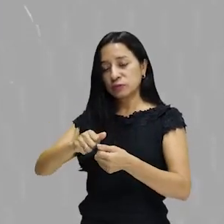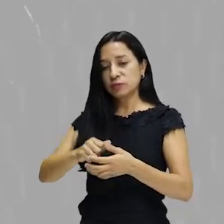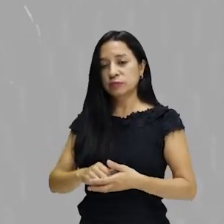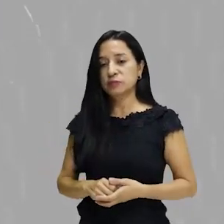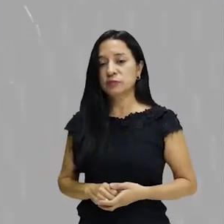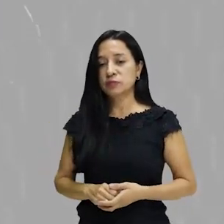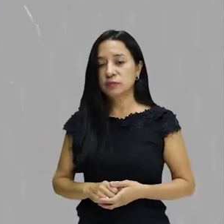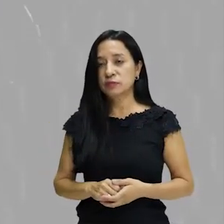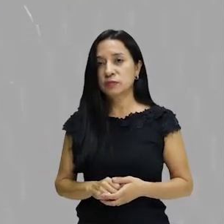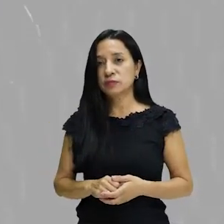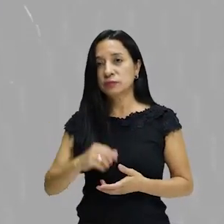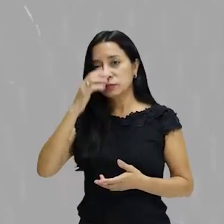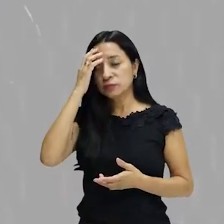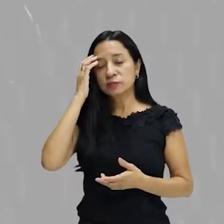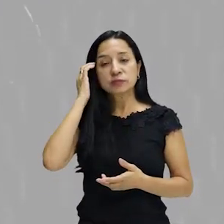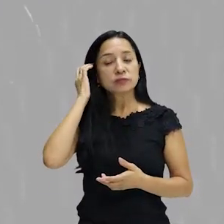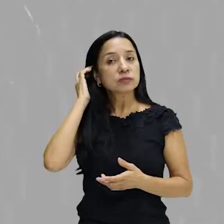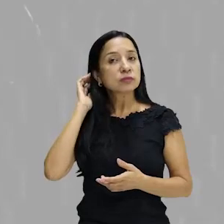Bom,